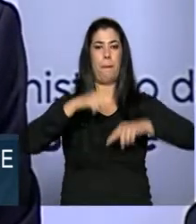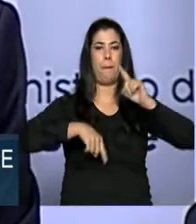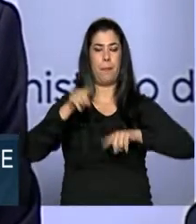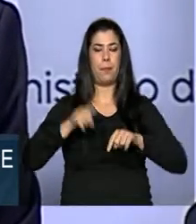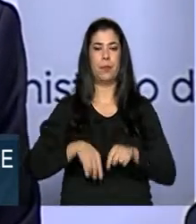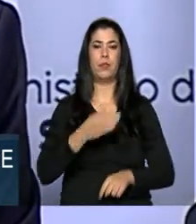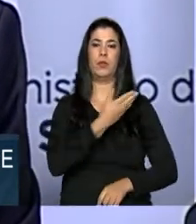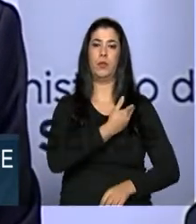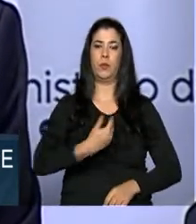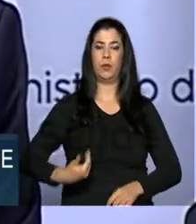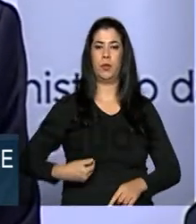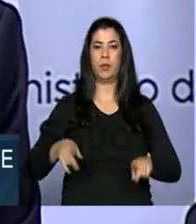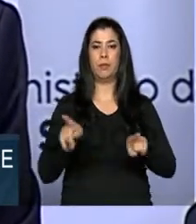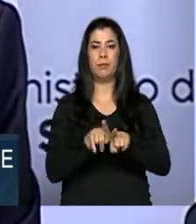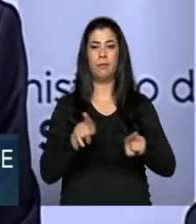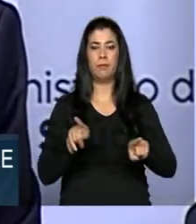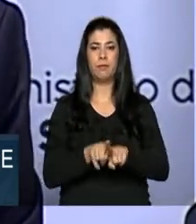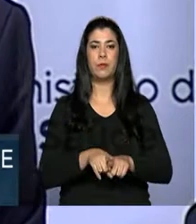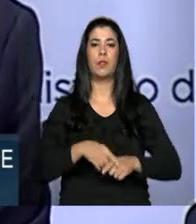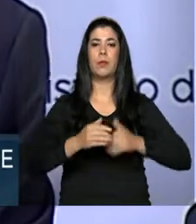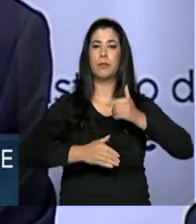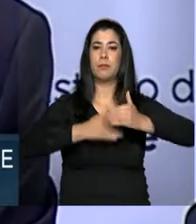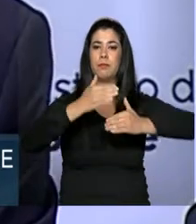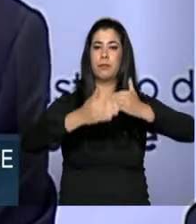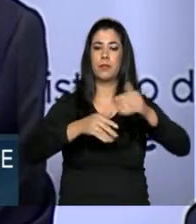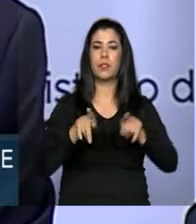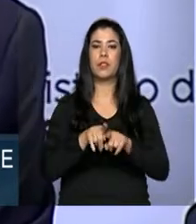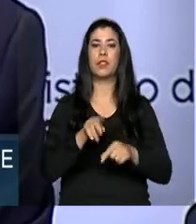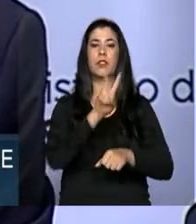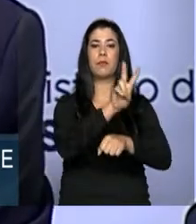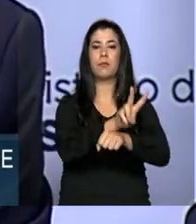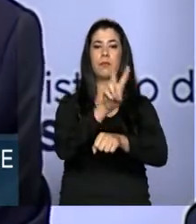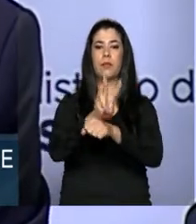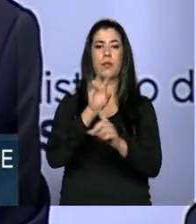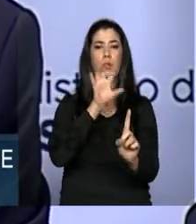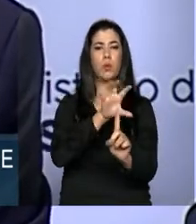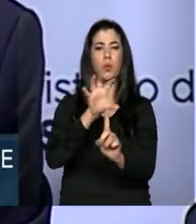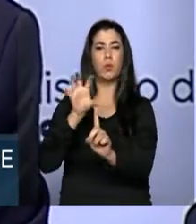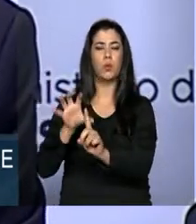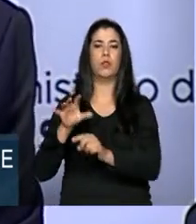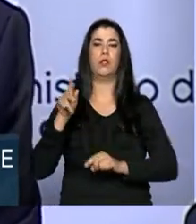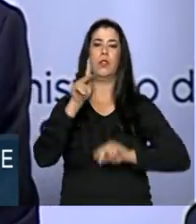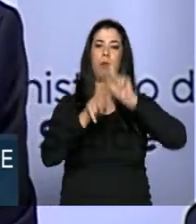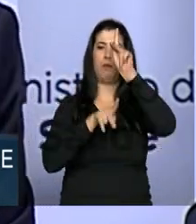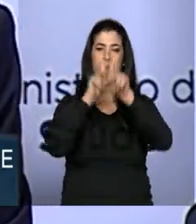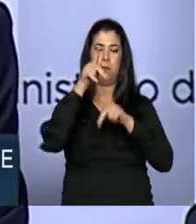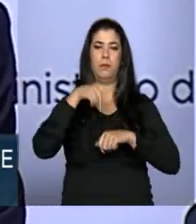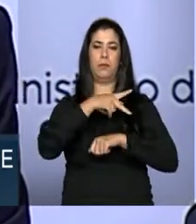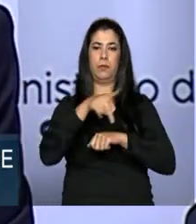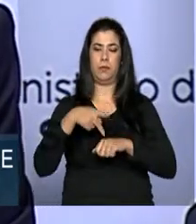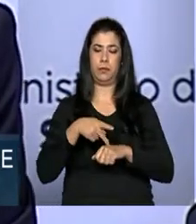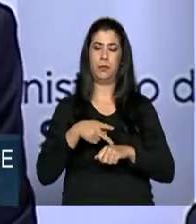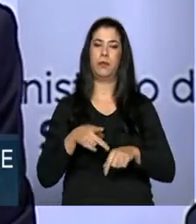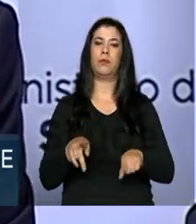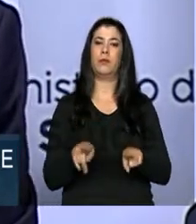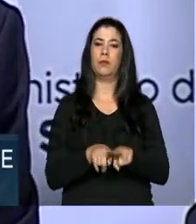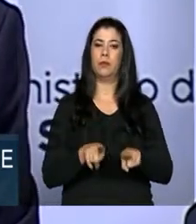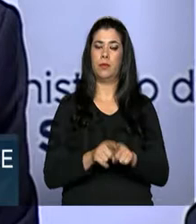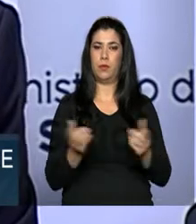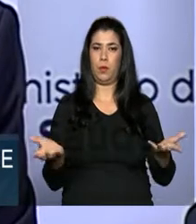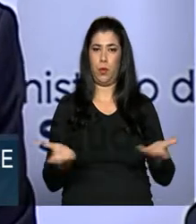e do impacto que esses fatores de risco tem sobre a saúde da população. E hoje nós vamos